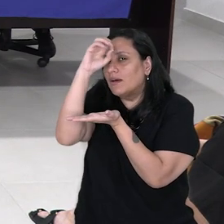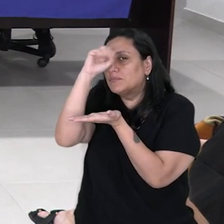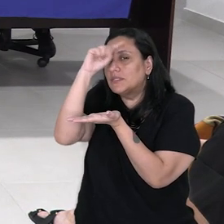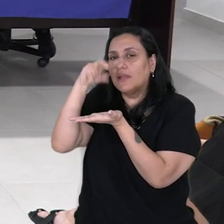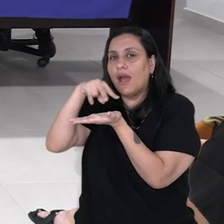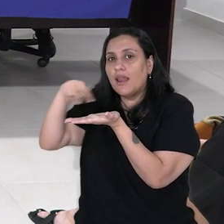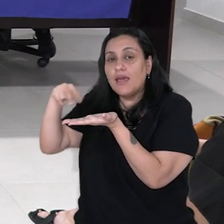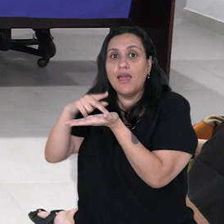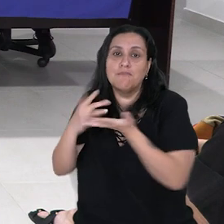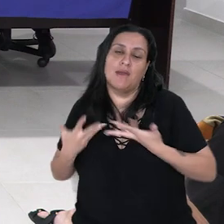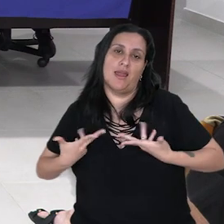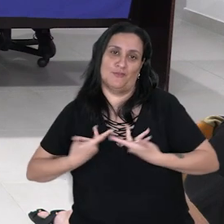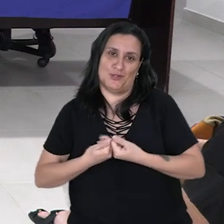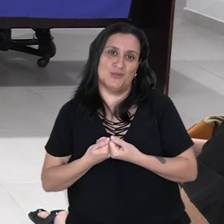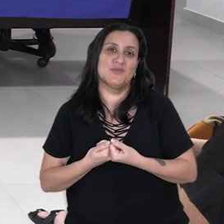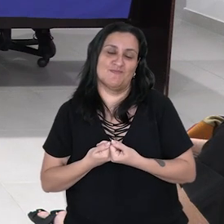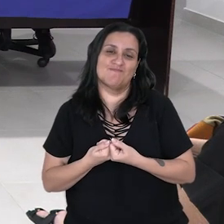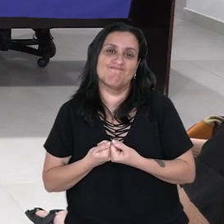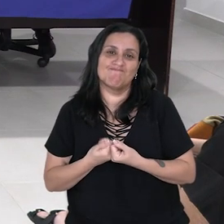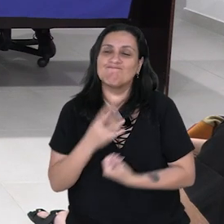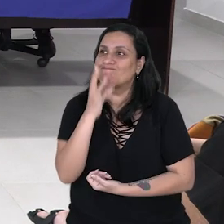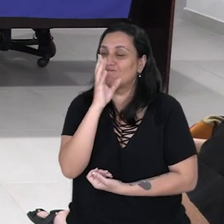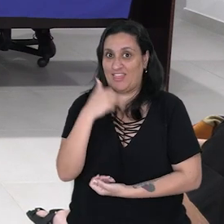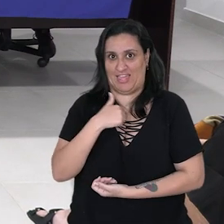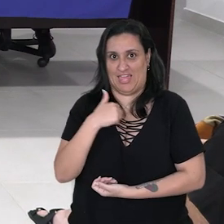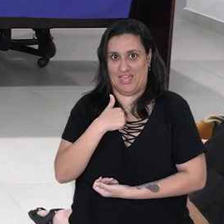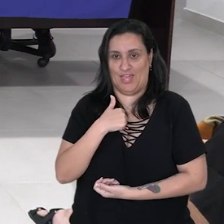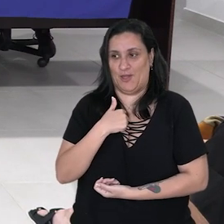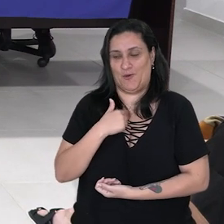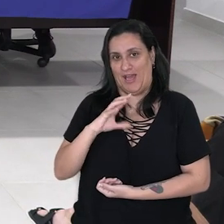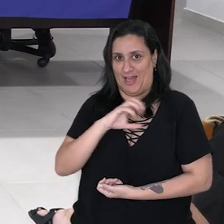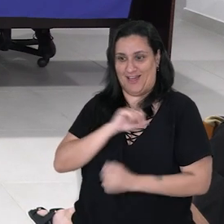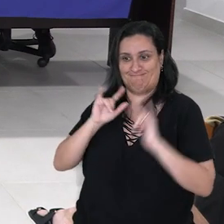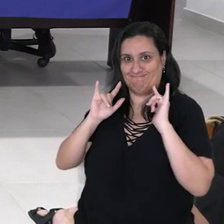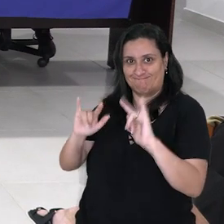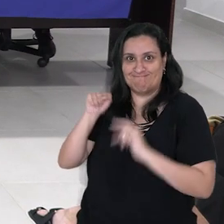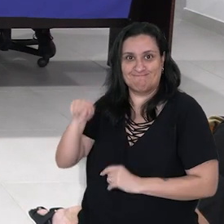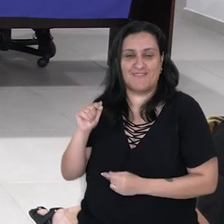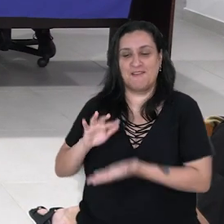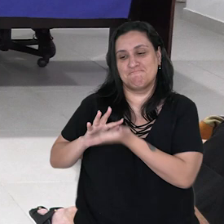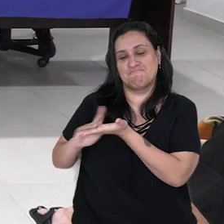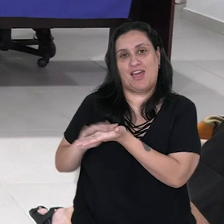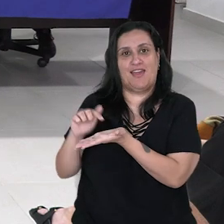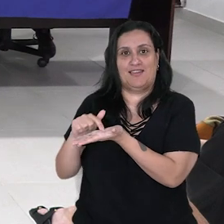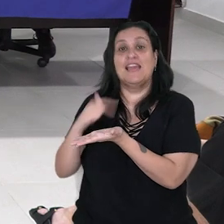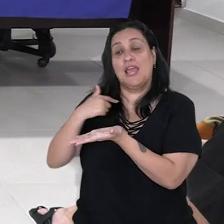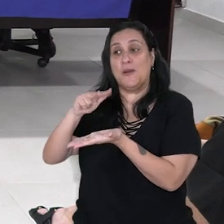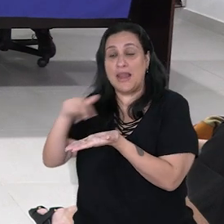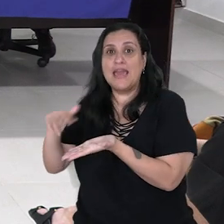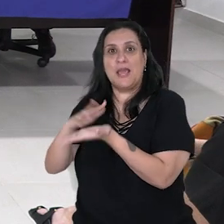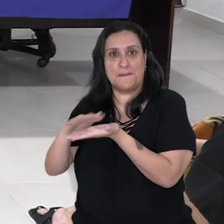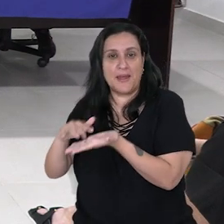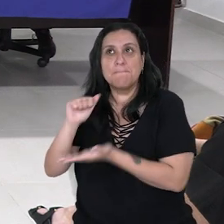Braille, gente, é encantador. Né? Eu sou amante do Braille, adoro Braille, leio Braille,